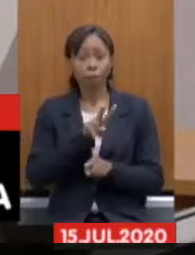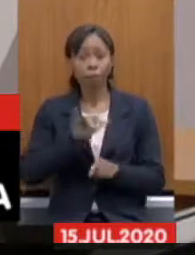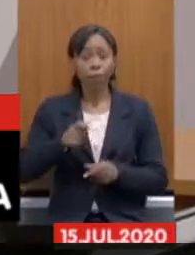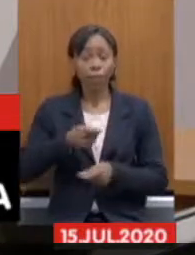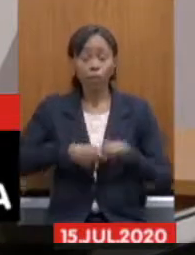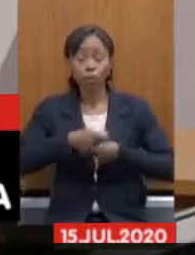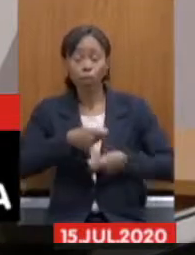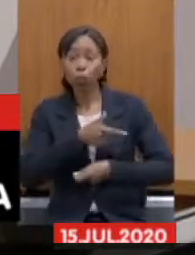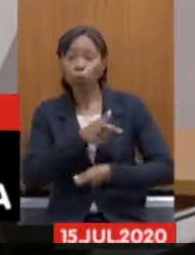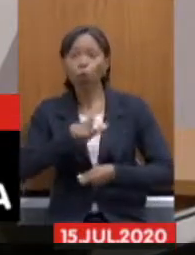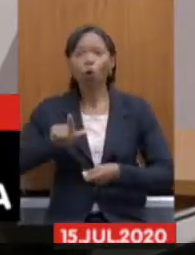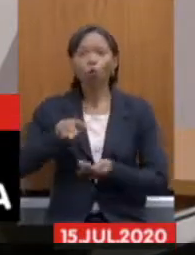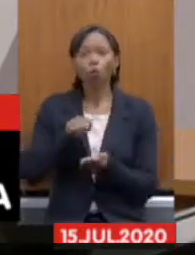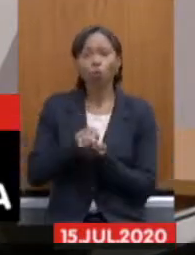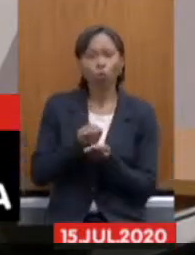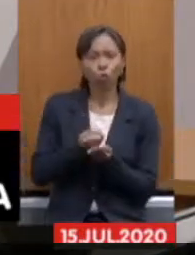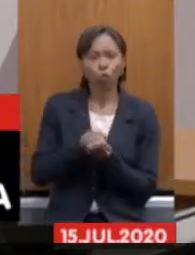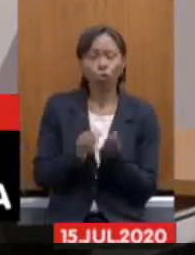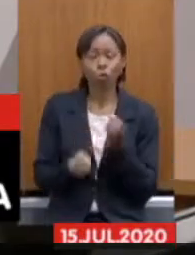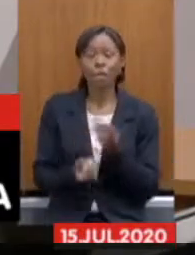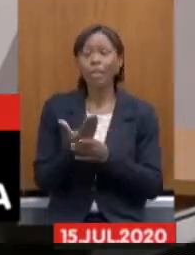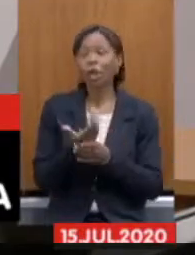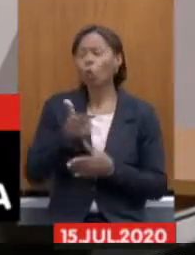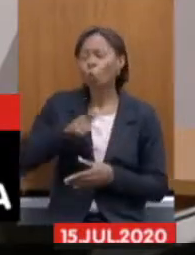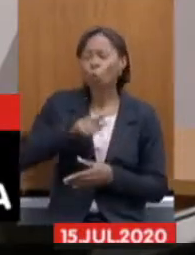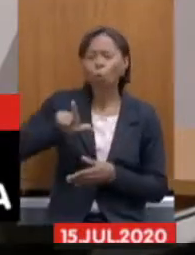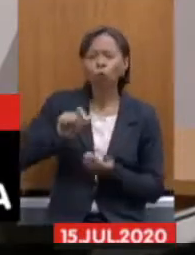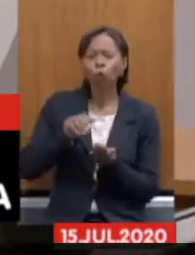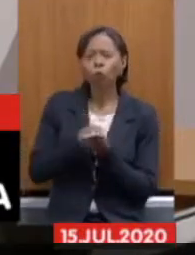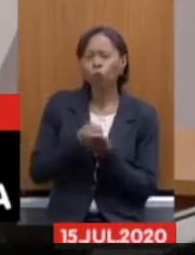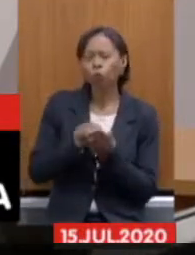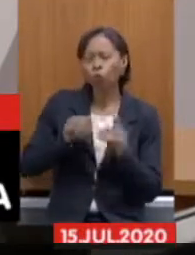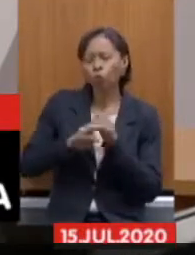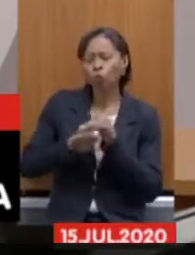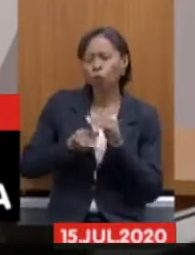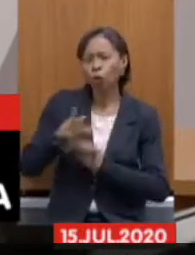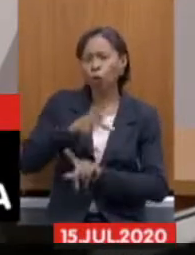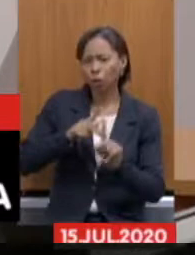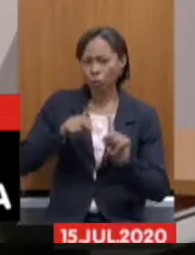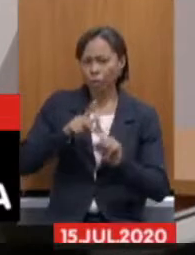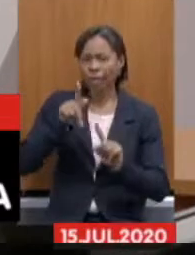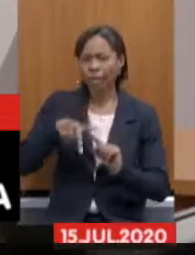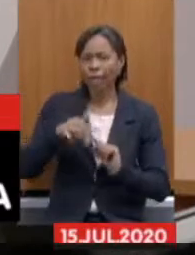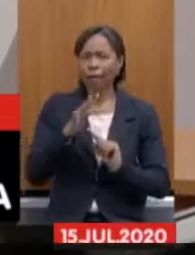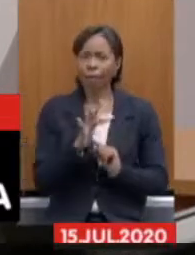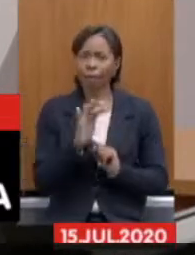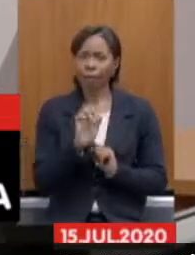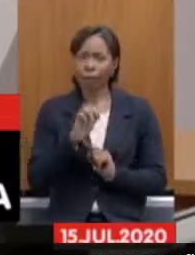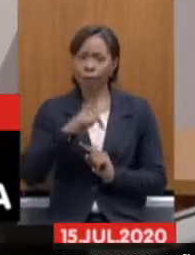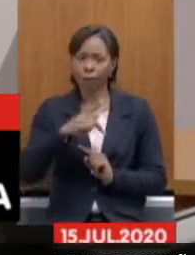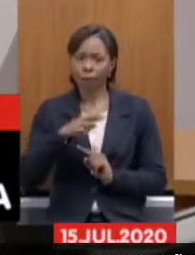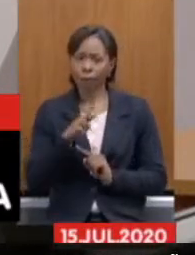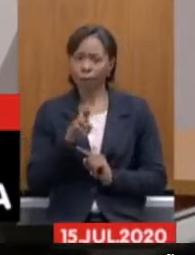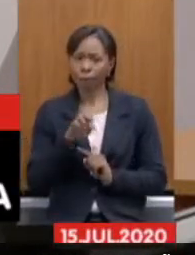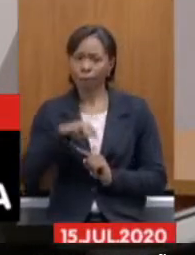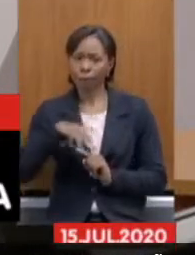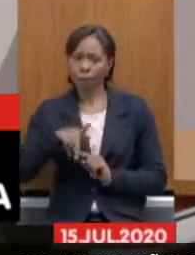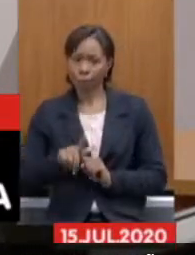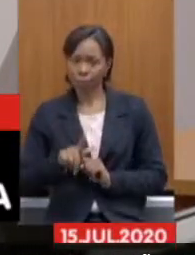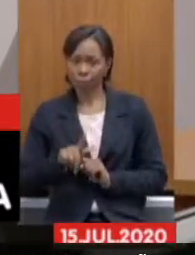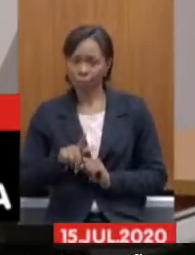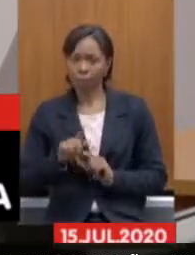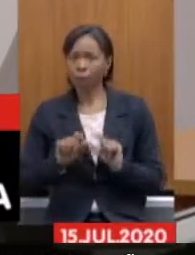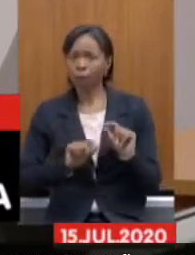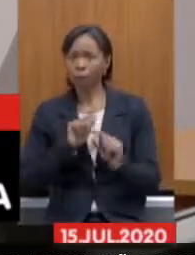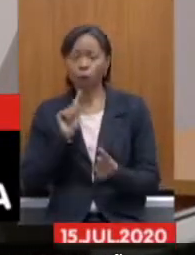o outro fundo proponha que a criação de um outro fundo estadual de previdência chama repreende para